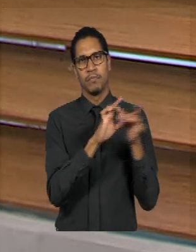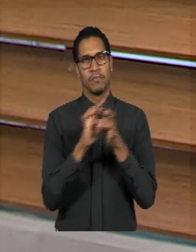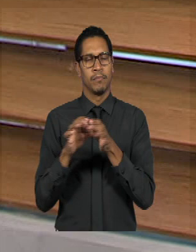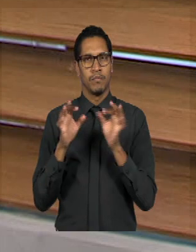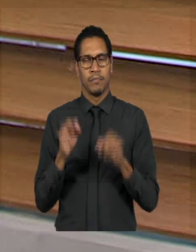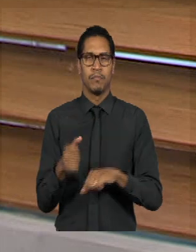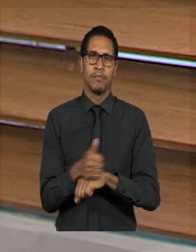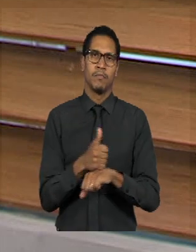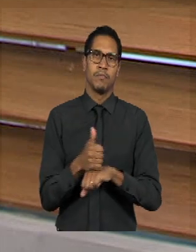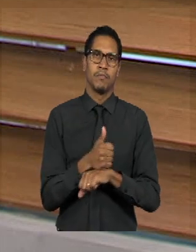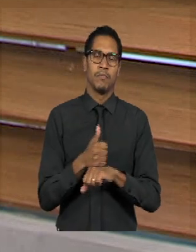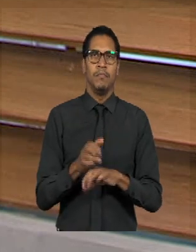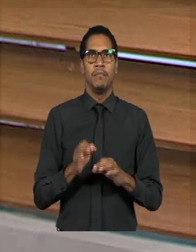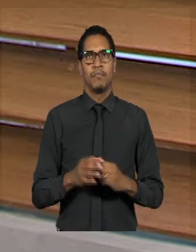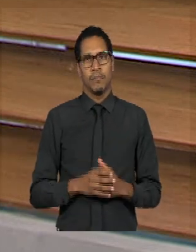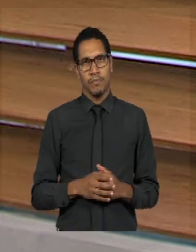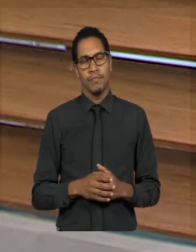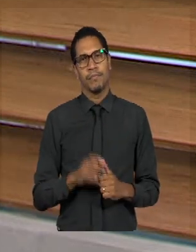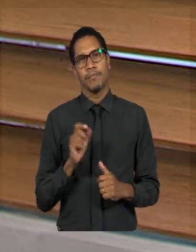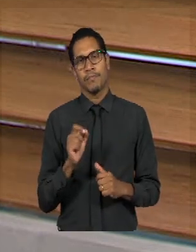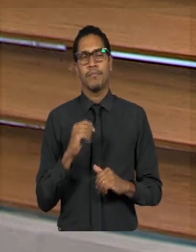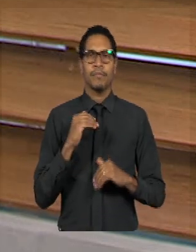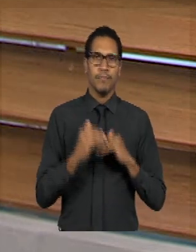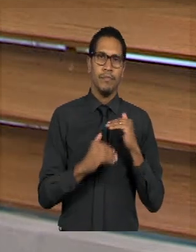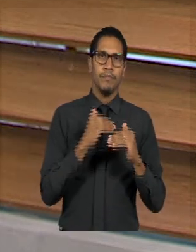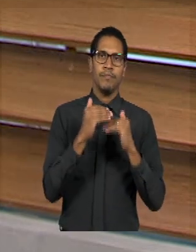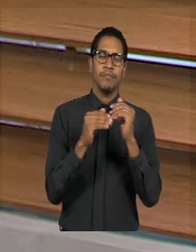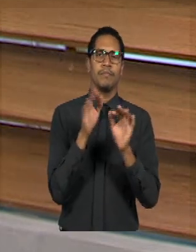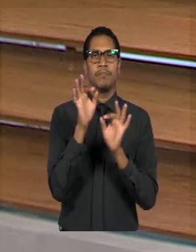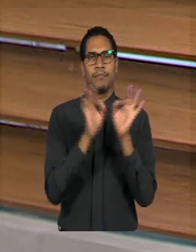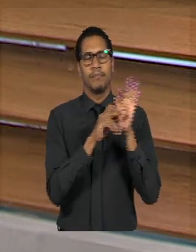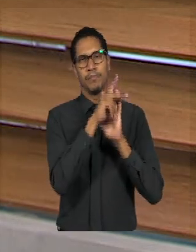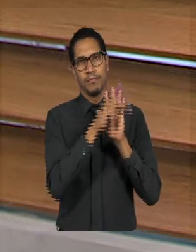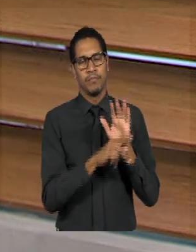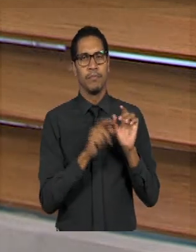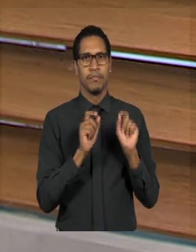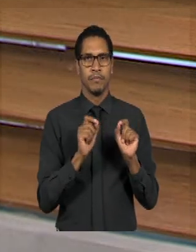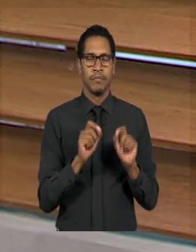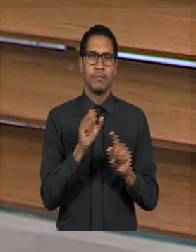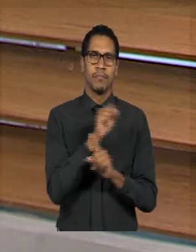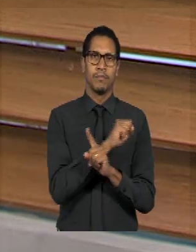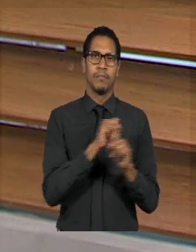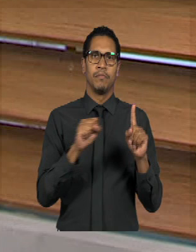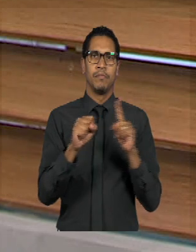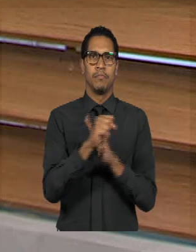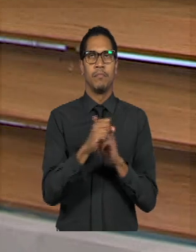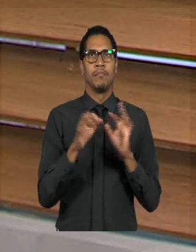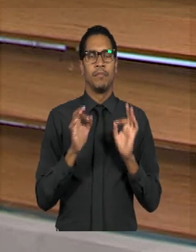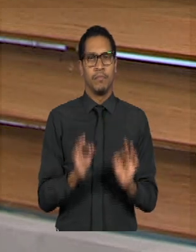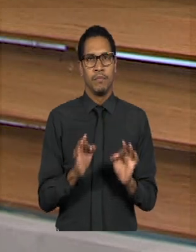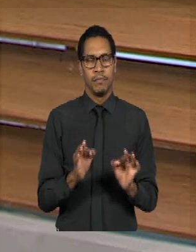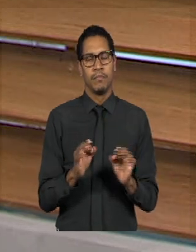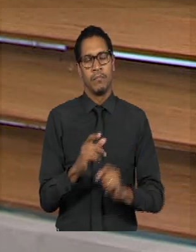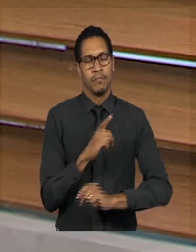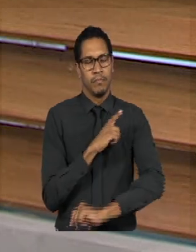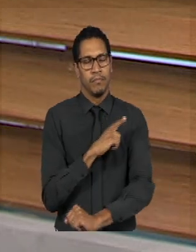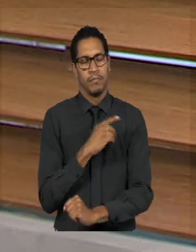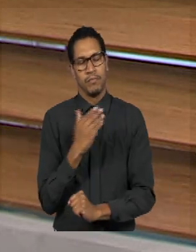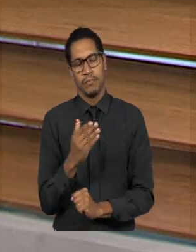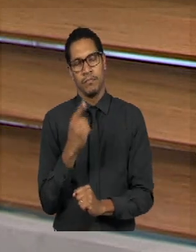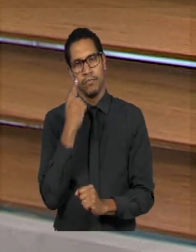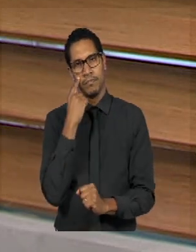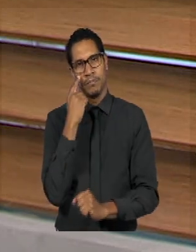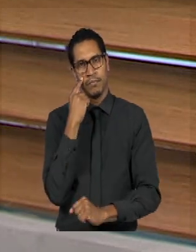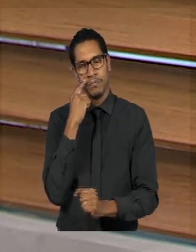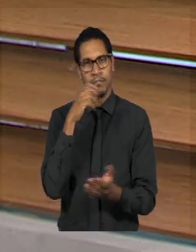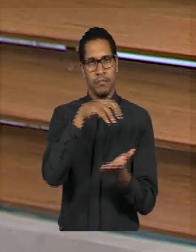esses profissionais e vai desenvolvendo esses projetos para que a sociedade, através desses